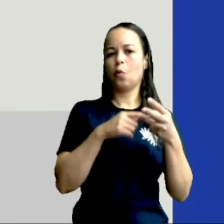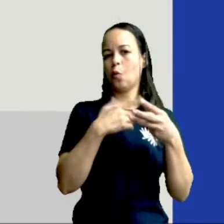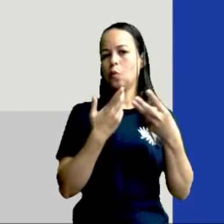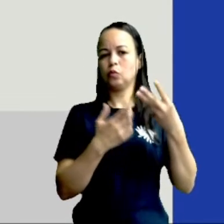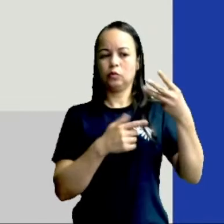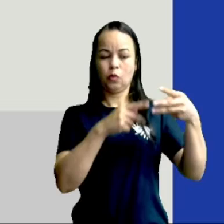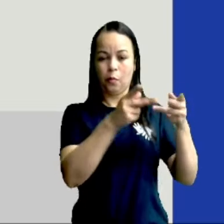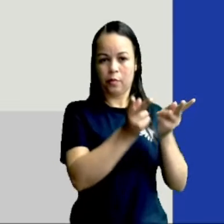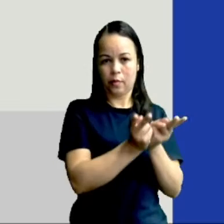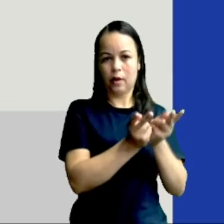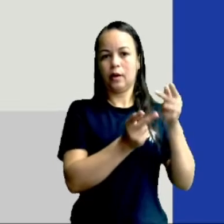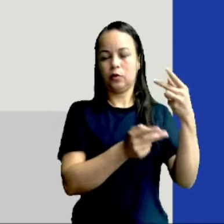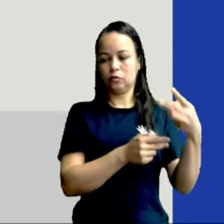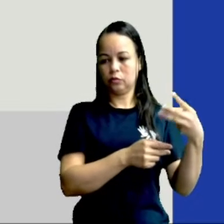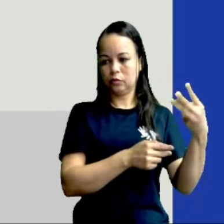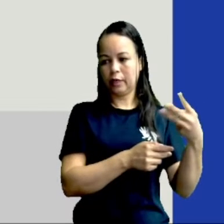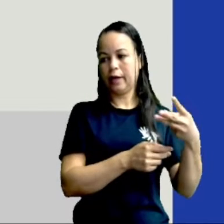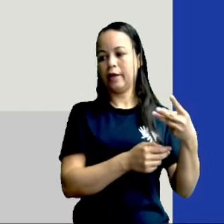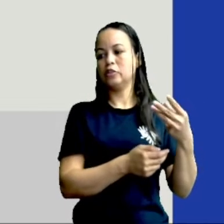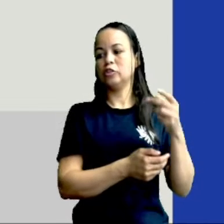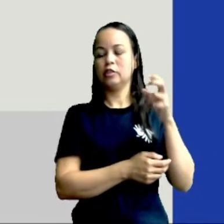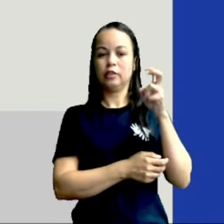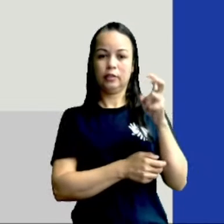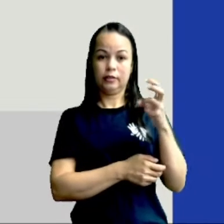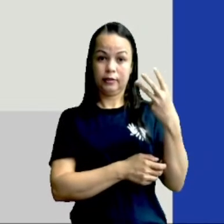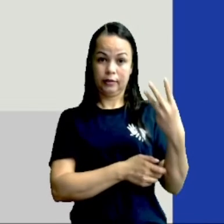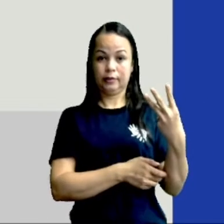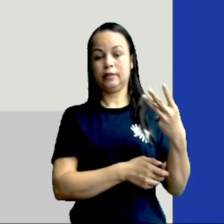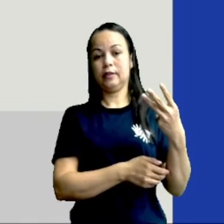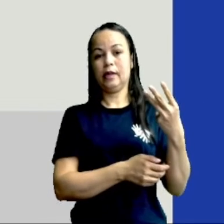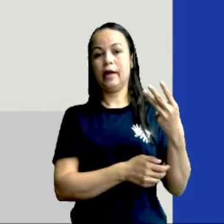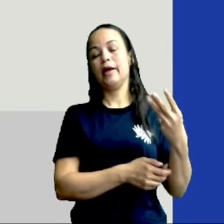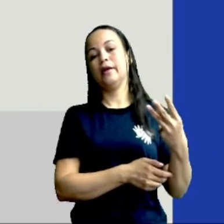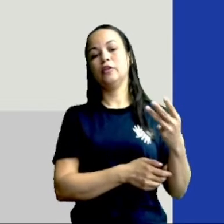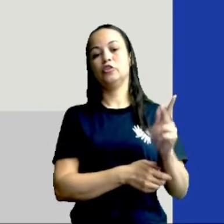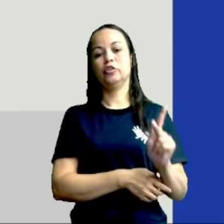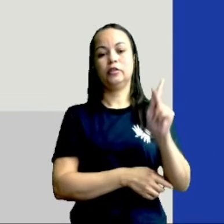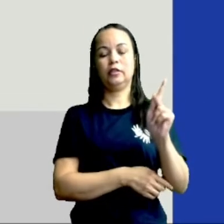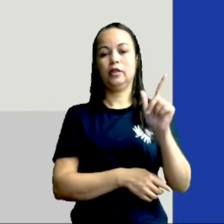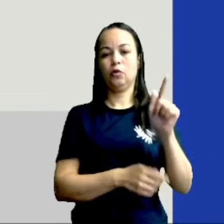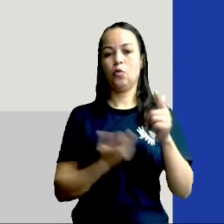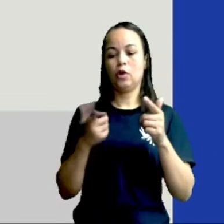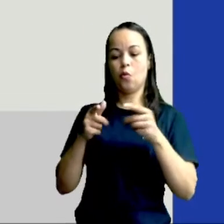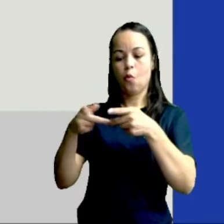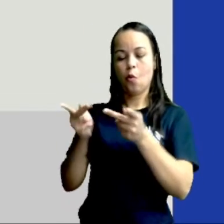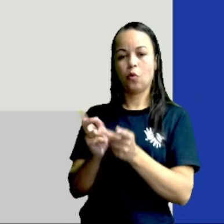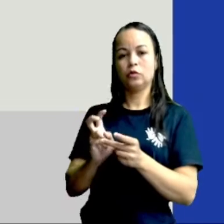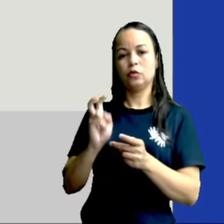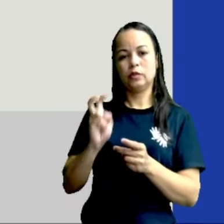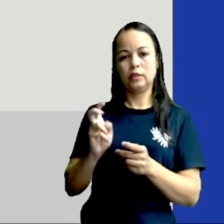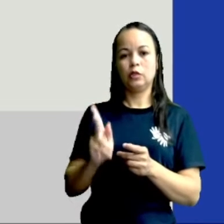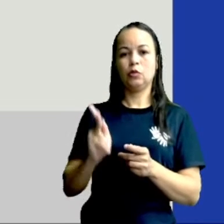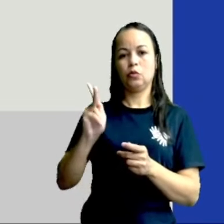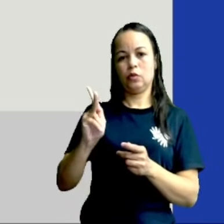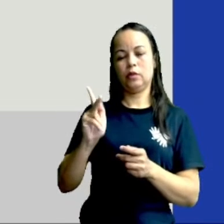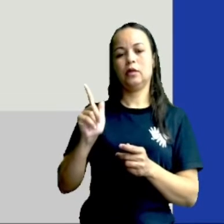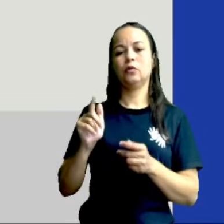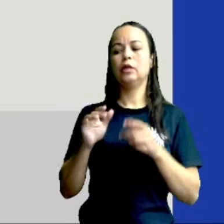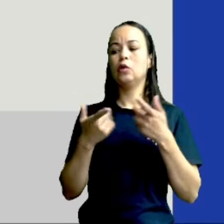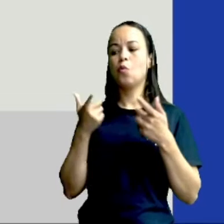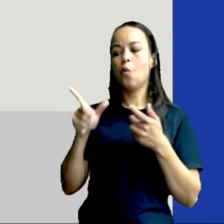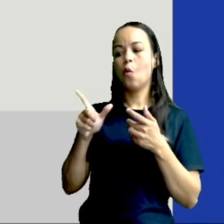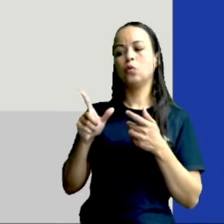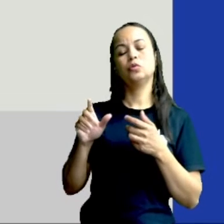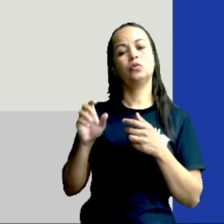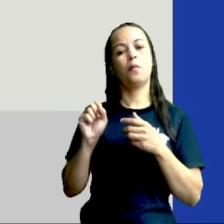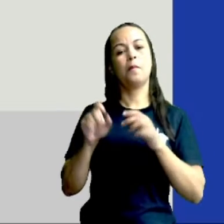quilos. O número 5, um peso de 5 quilos. Eu coloquei num dos pratos da balança. E no outro eu peguei um peso de 8 quilos